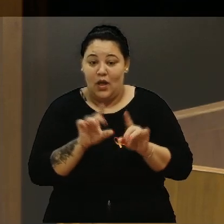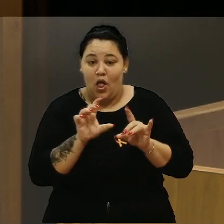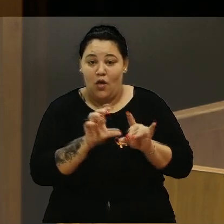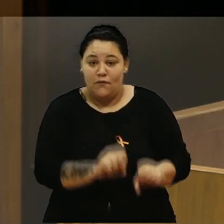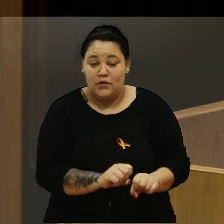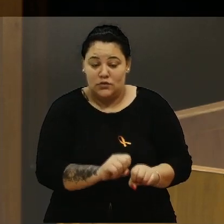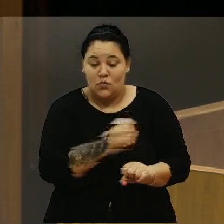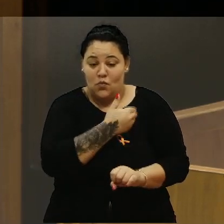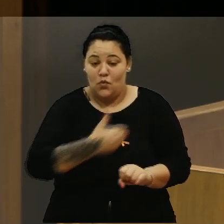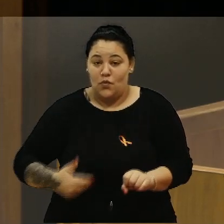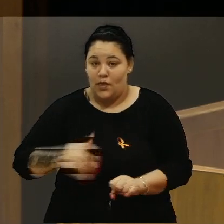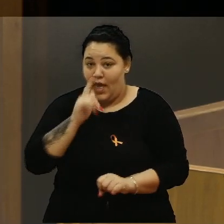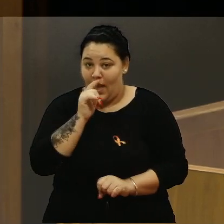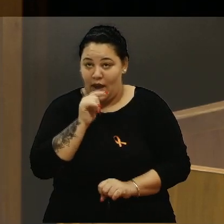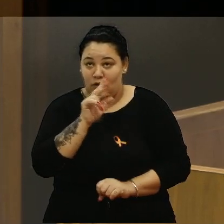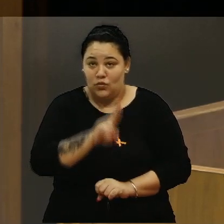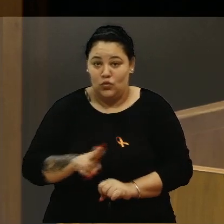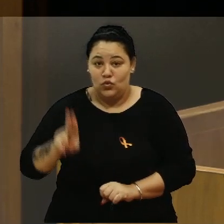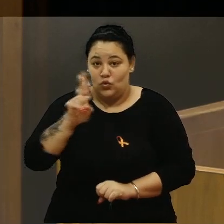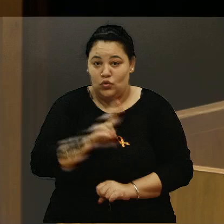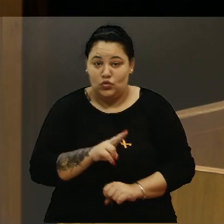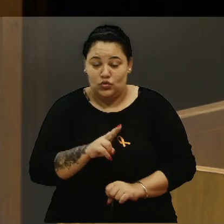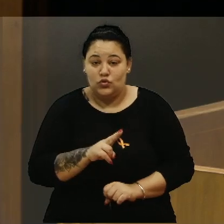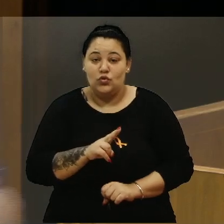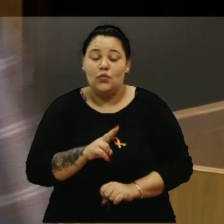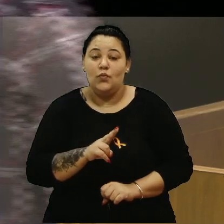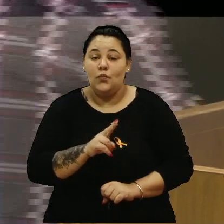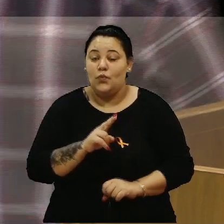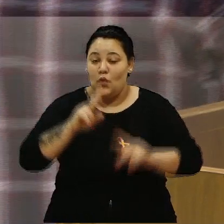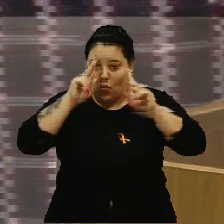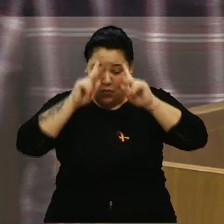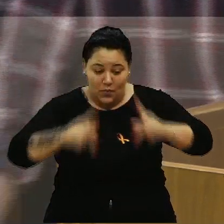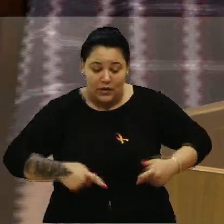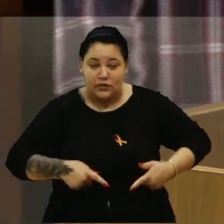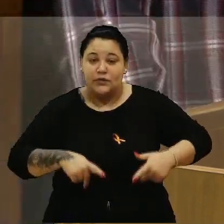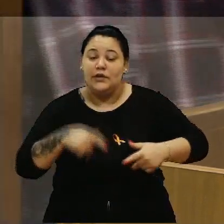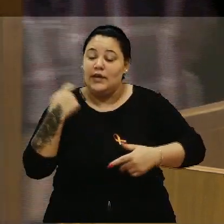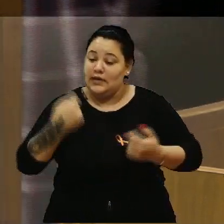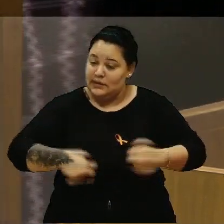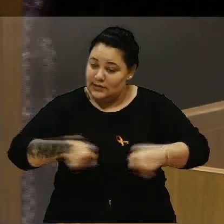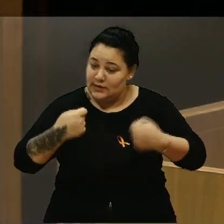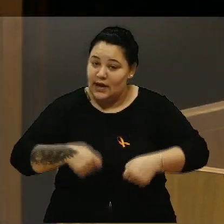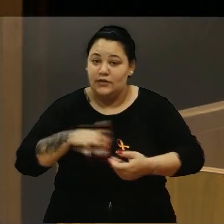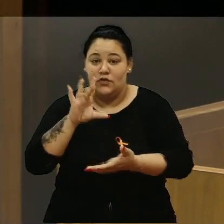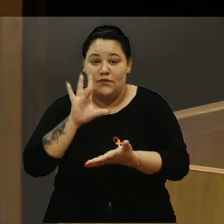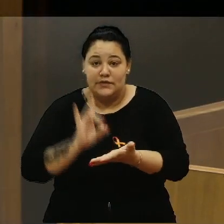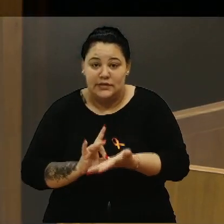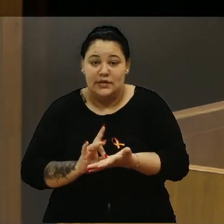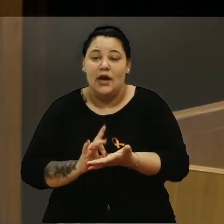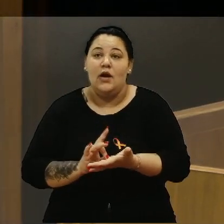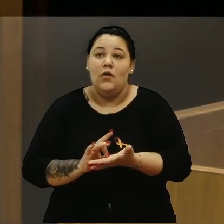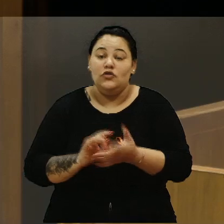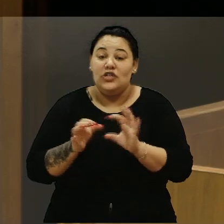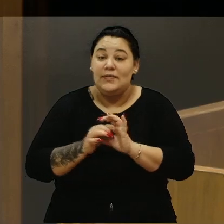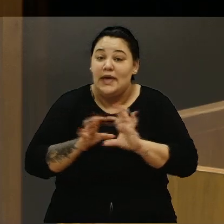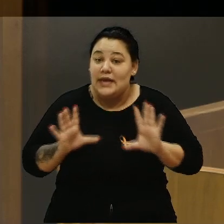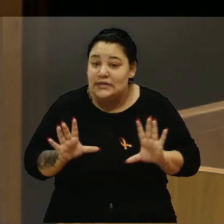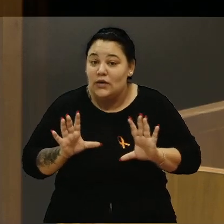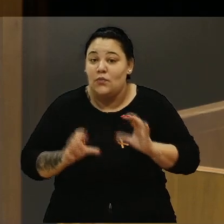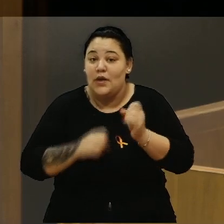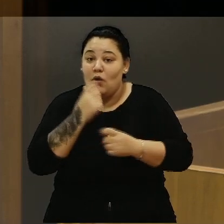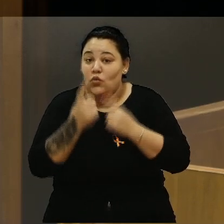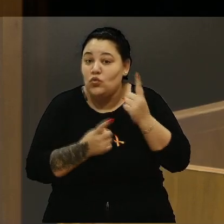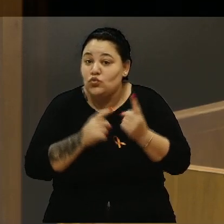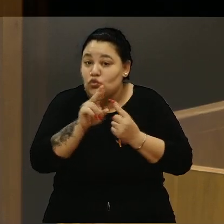águas, a prioridade do uso para o consumo humano e a necessidade de outorga para determinados usos. A Lei de Caxias